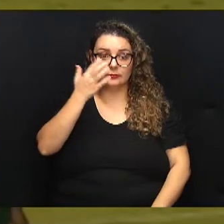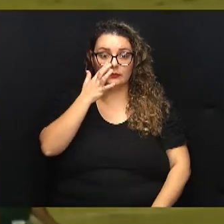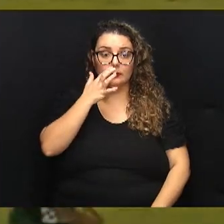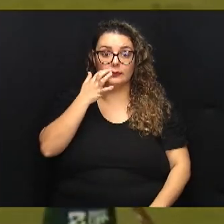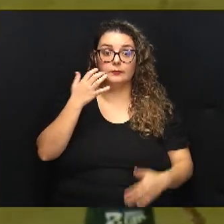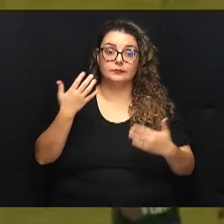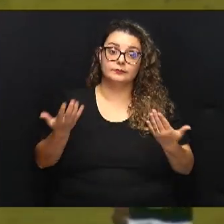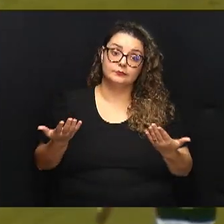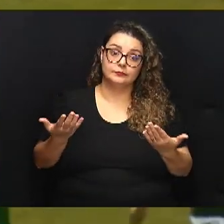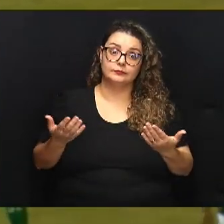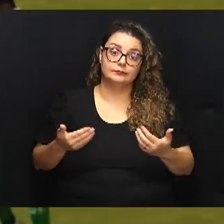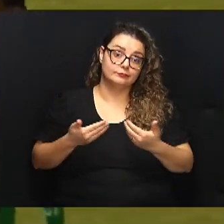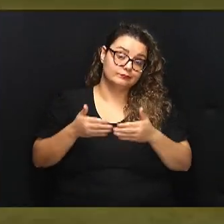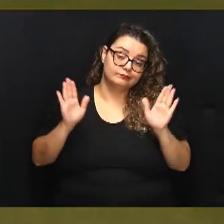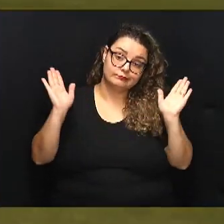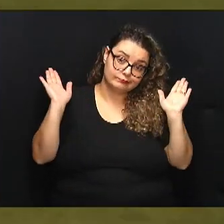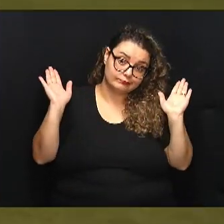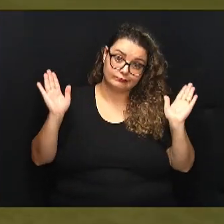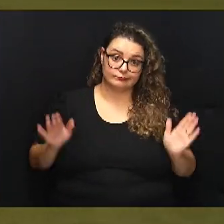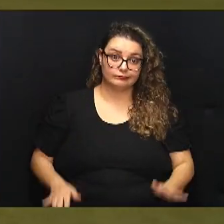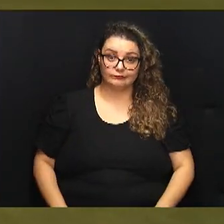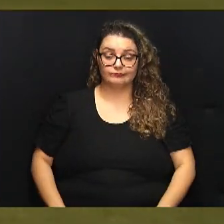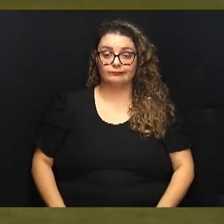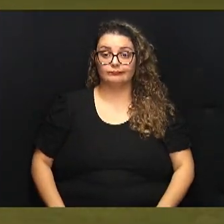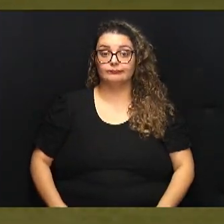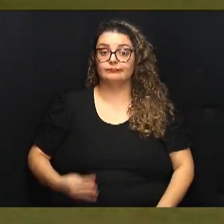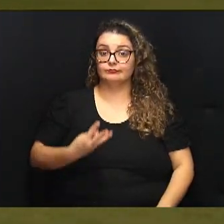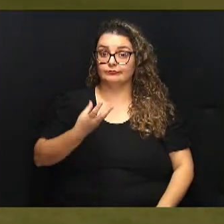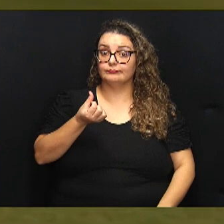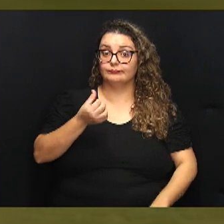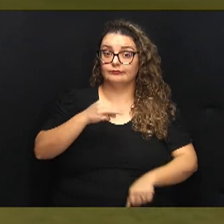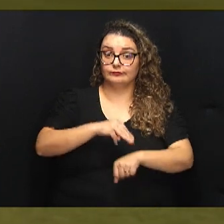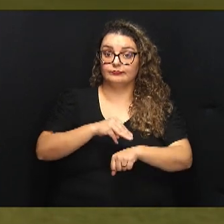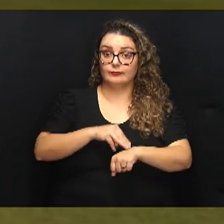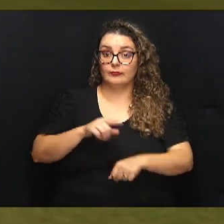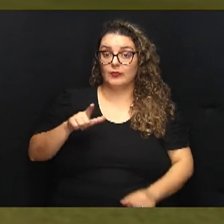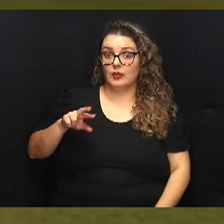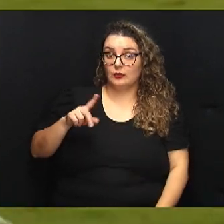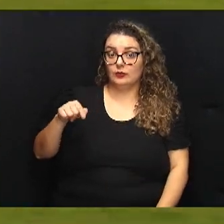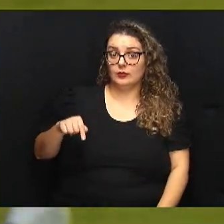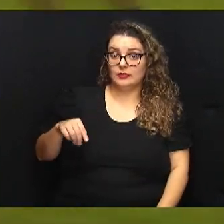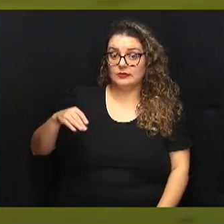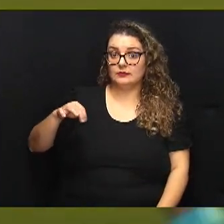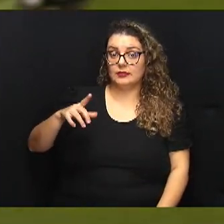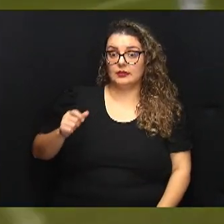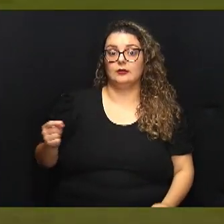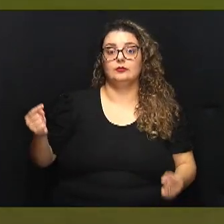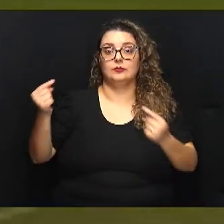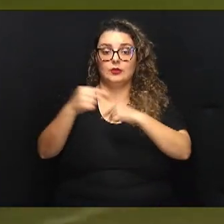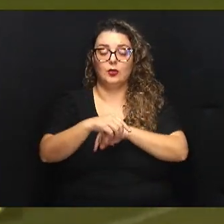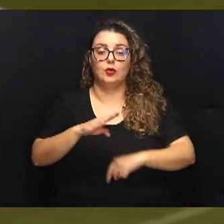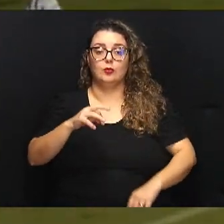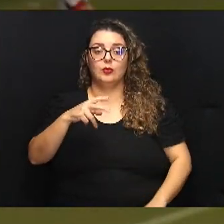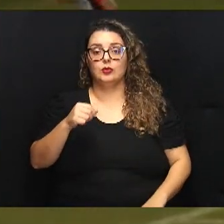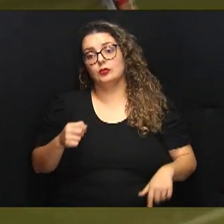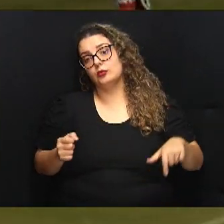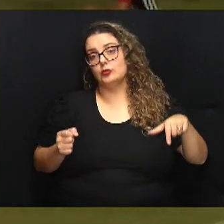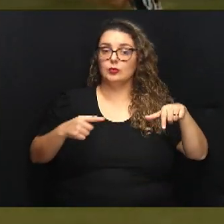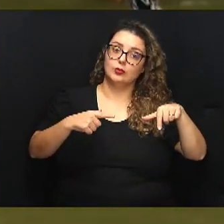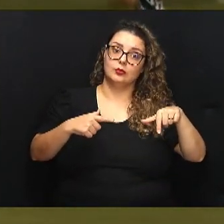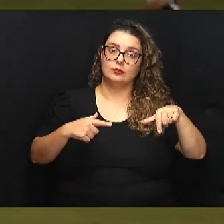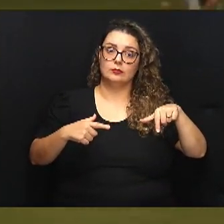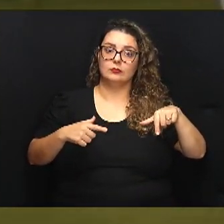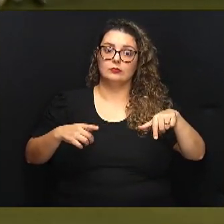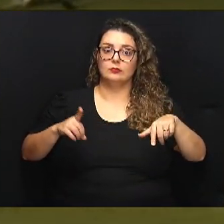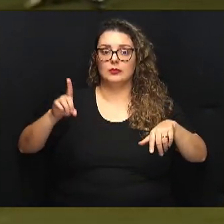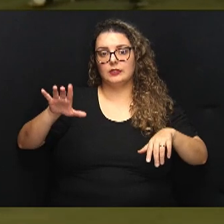portanto, placar aberto. Aos 36 minutos, Luiz Miguel cruzou, Bruno Santos tentou de cabeça, mas à direita